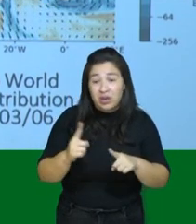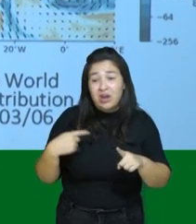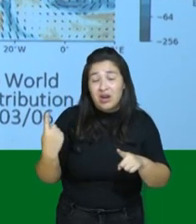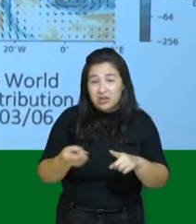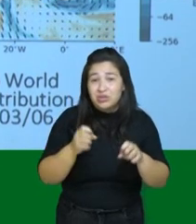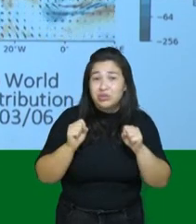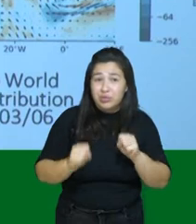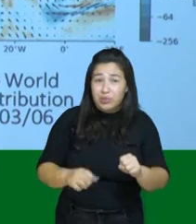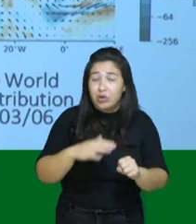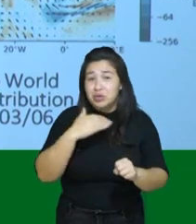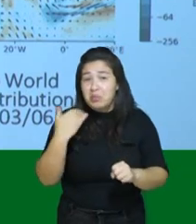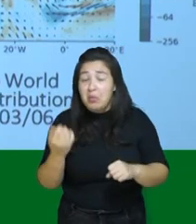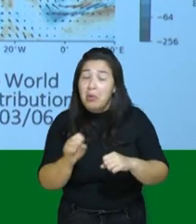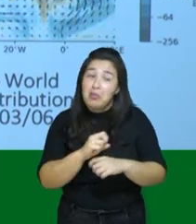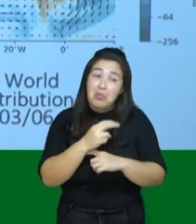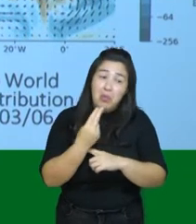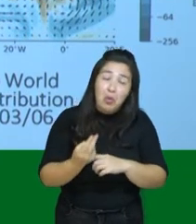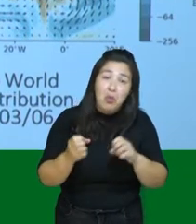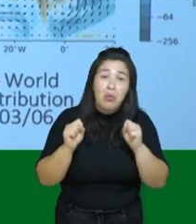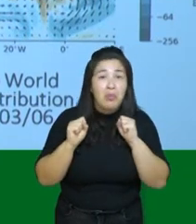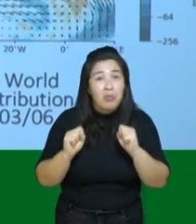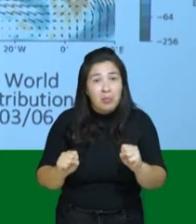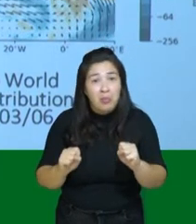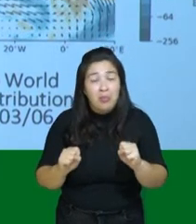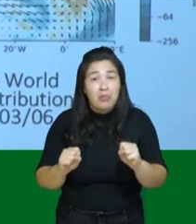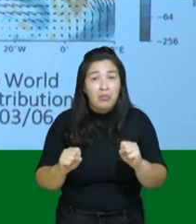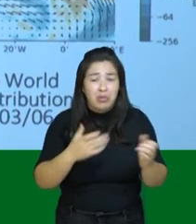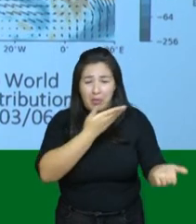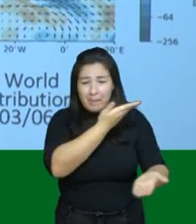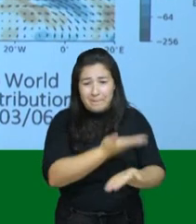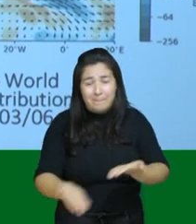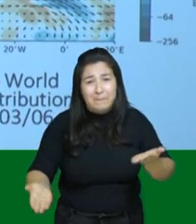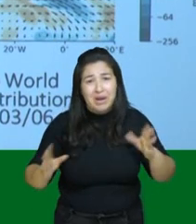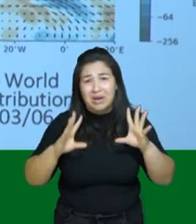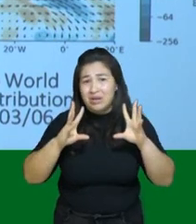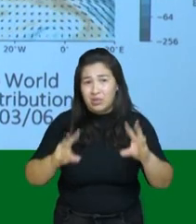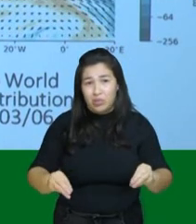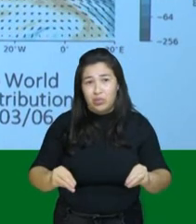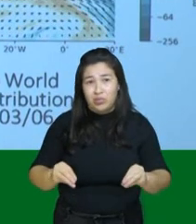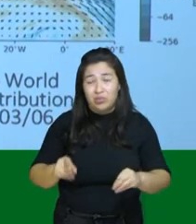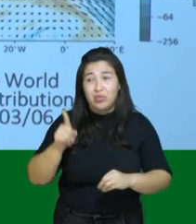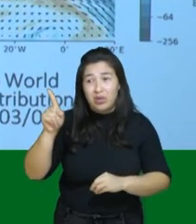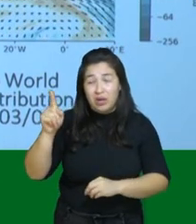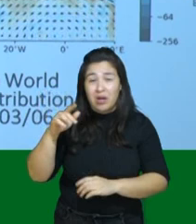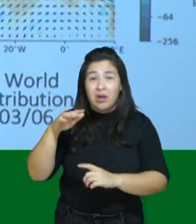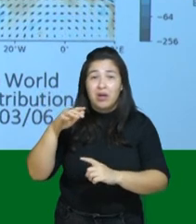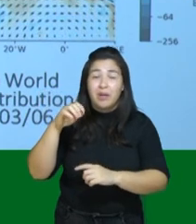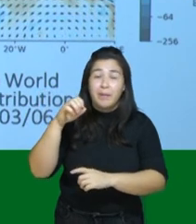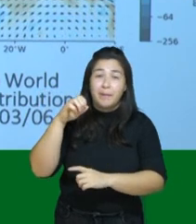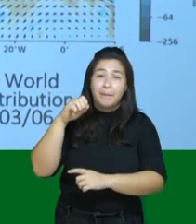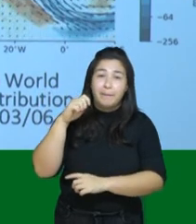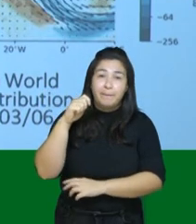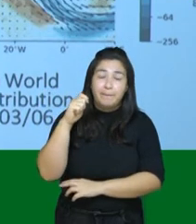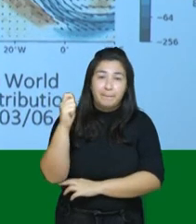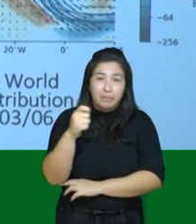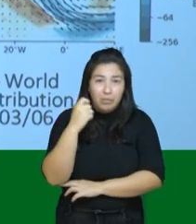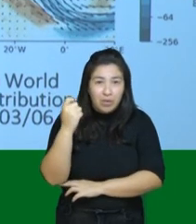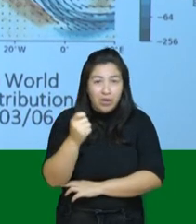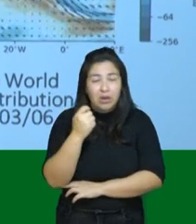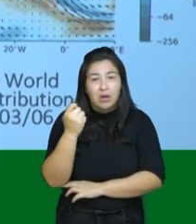estaria numa situação provavelmente ainda pior do que a Porto Alegre está nesse momento. Tá?